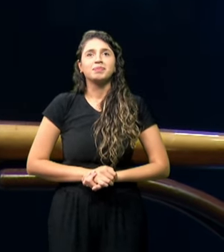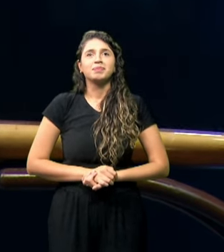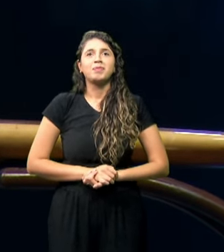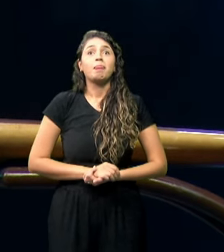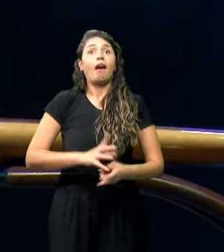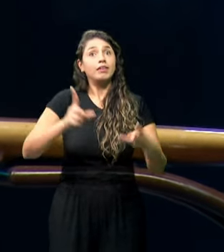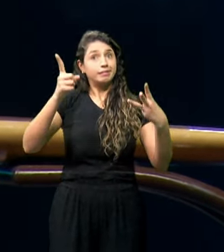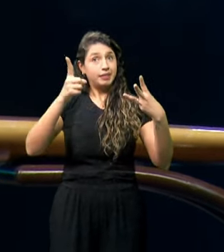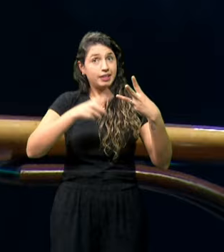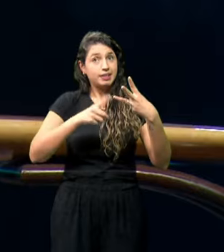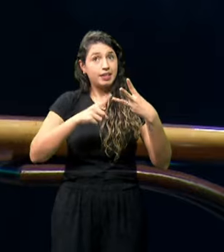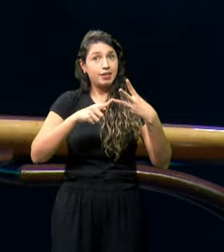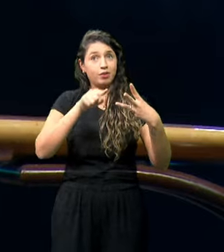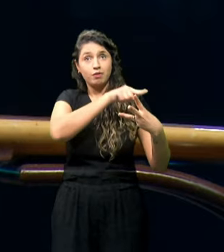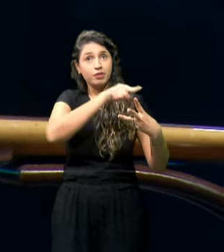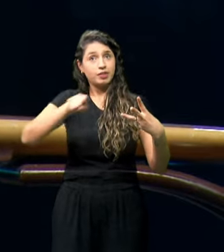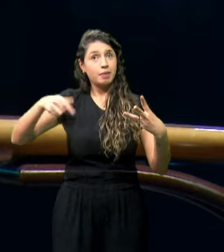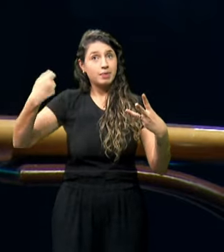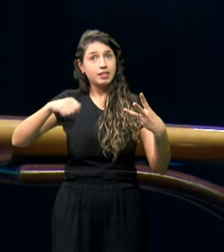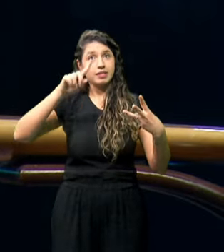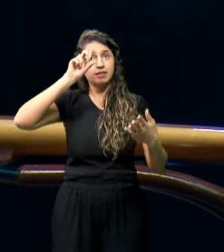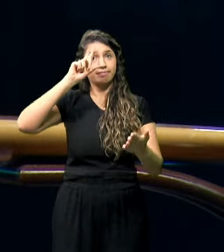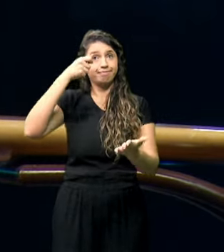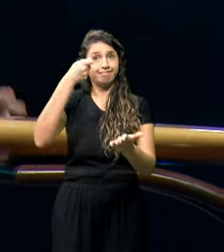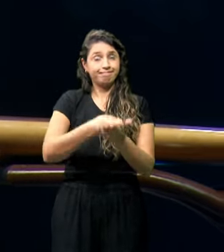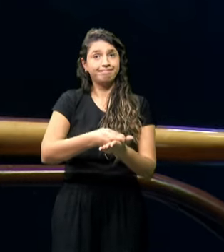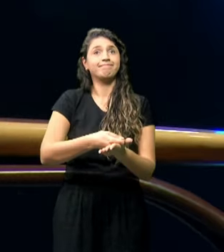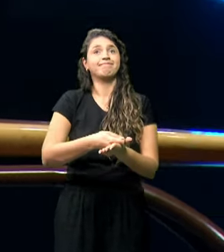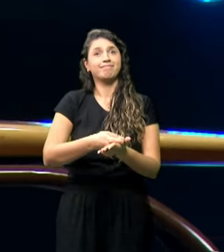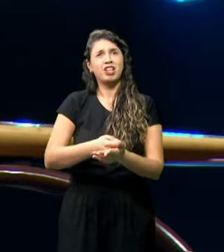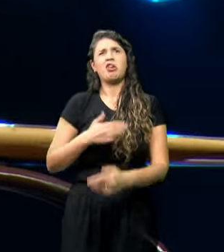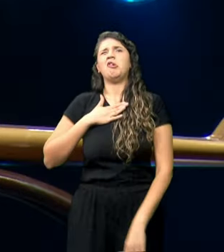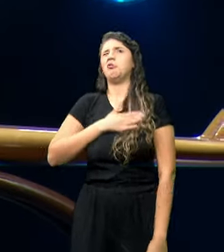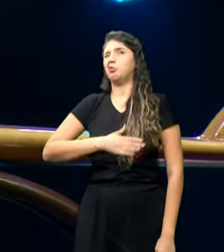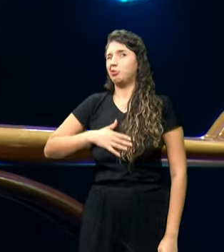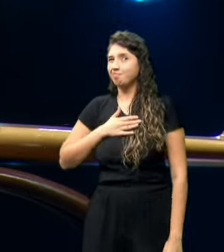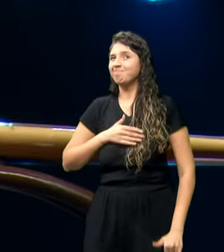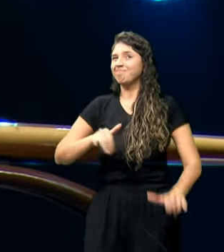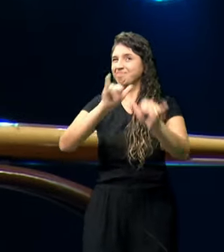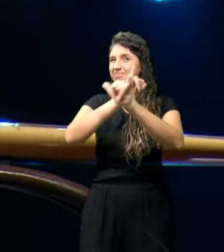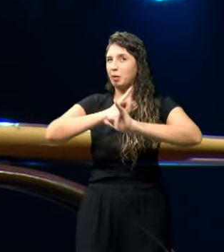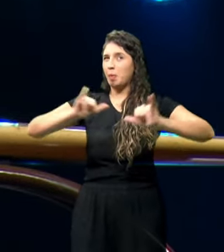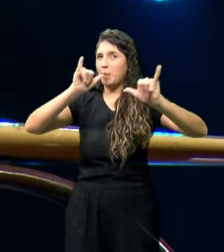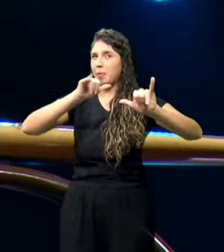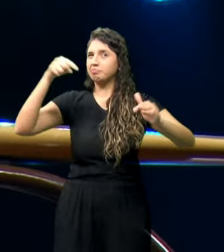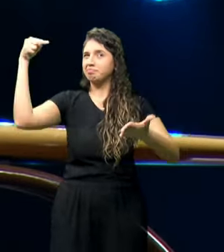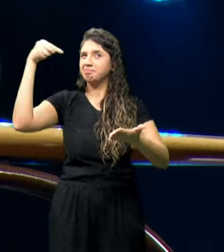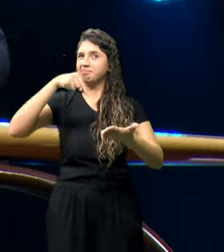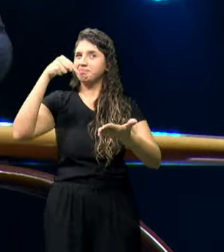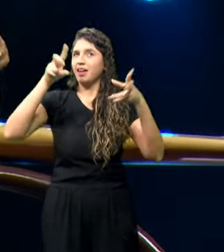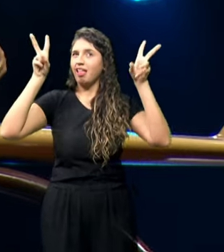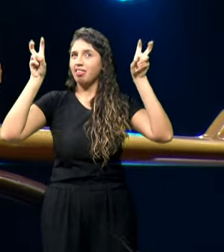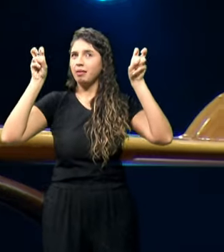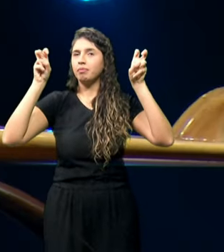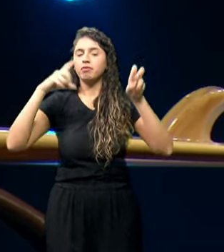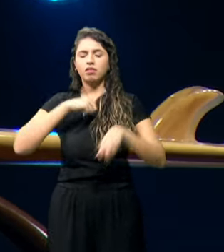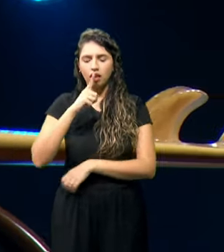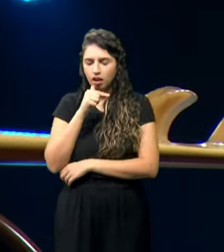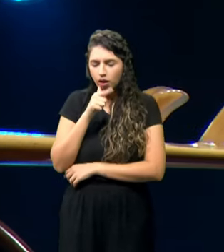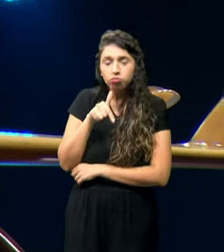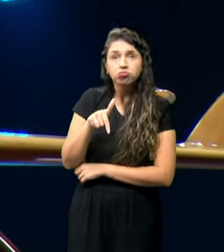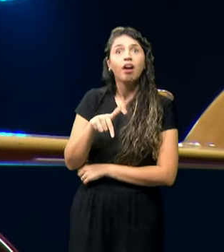Terceira questão que você precisa decidir, eu gosto de falar disso aqui. Vou abrir aqui, tem água?